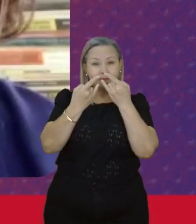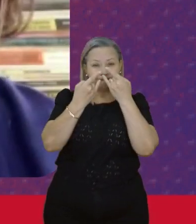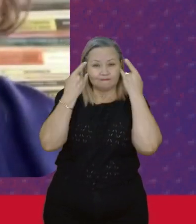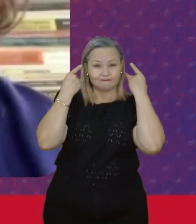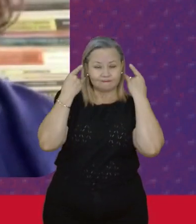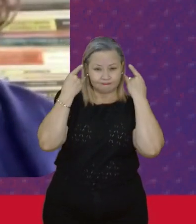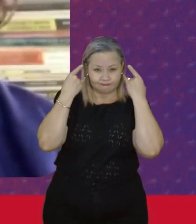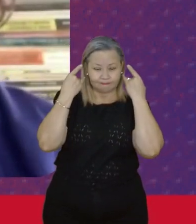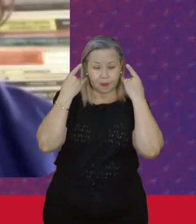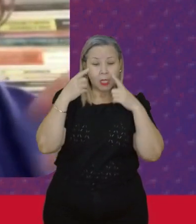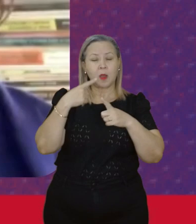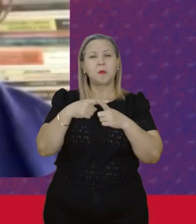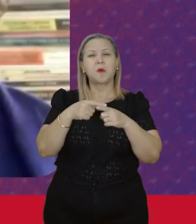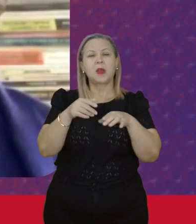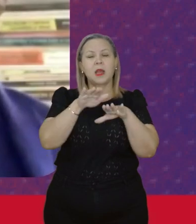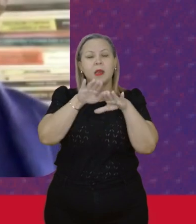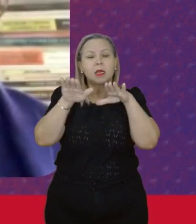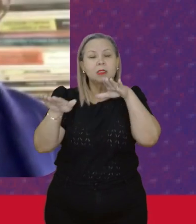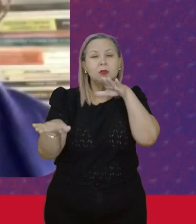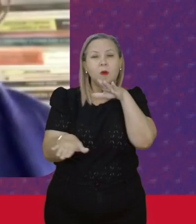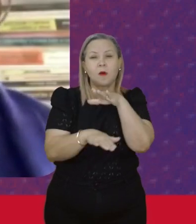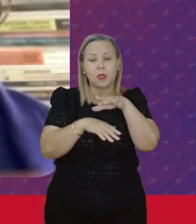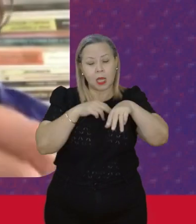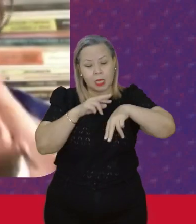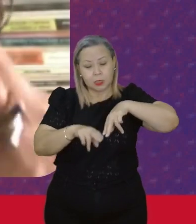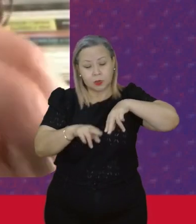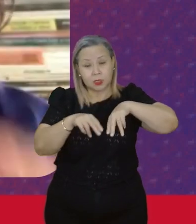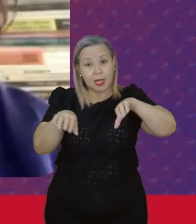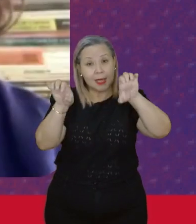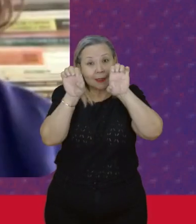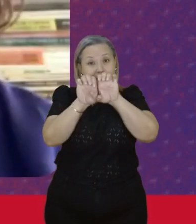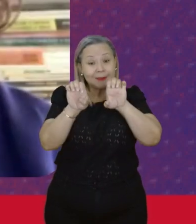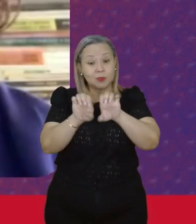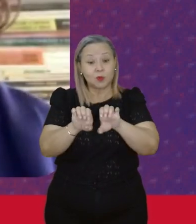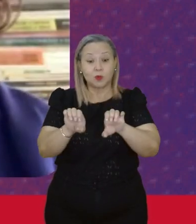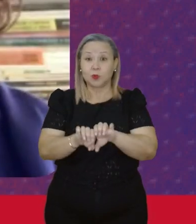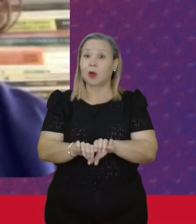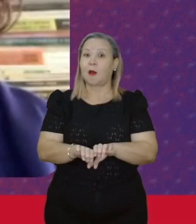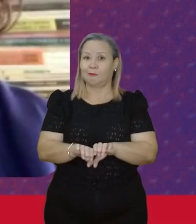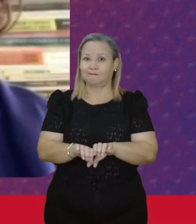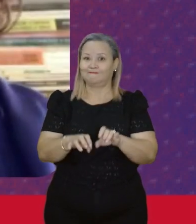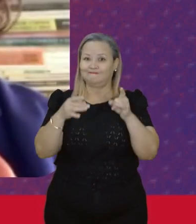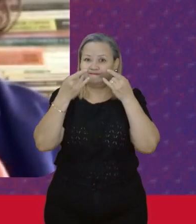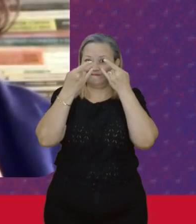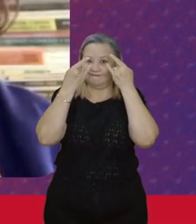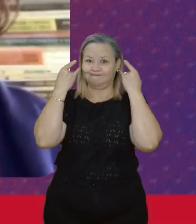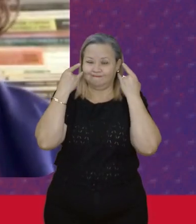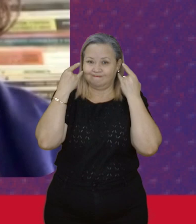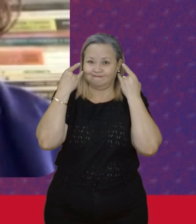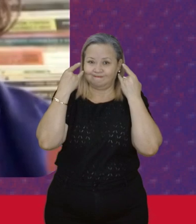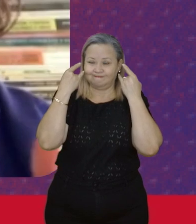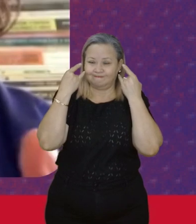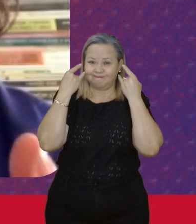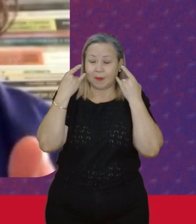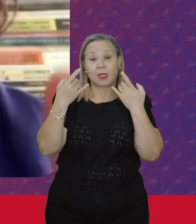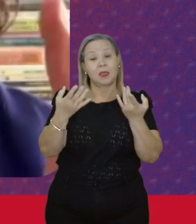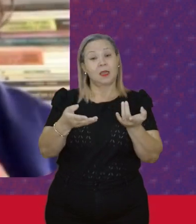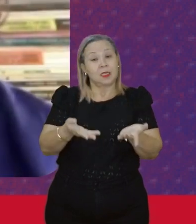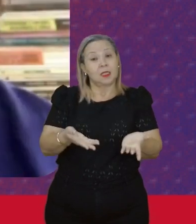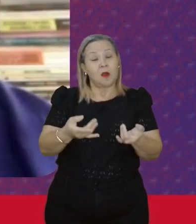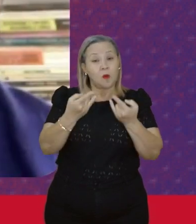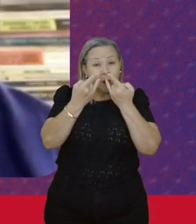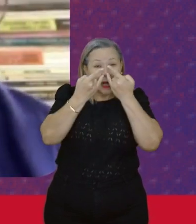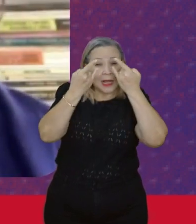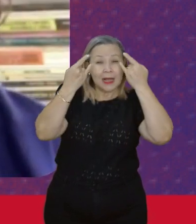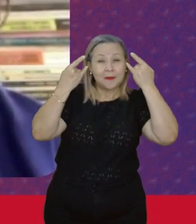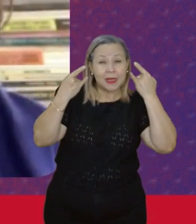quê? Porque a desigualdade de gênero é estrutural no capitalismo. O capitalismo